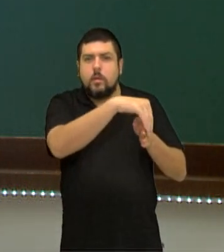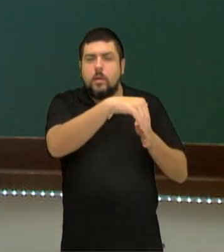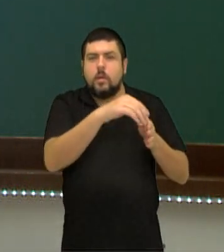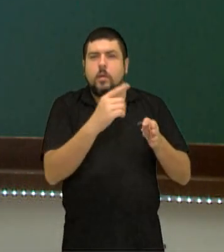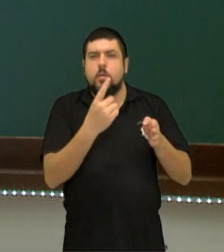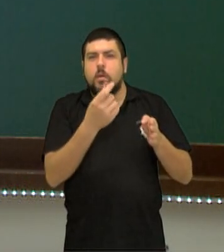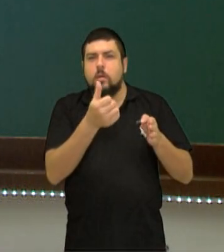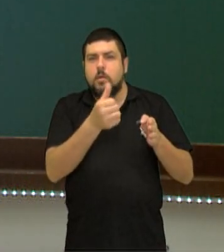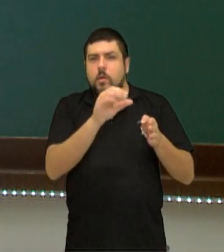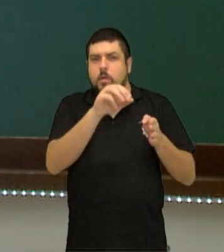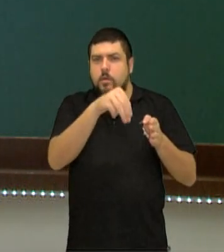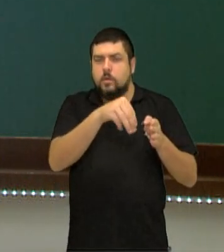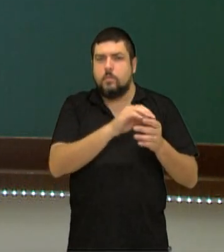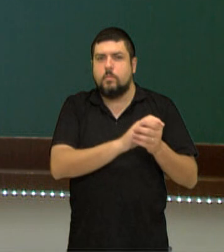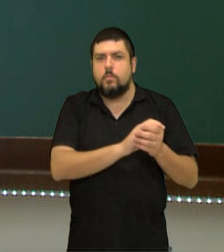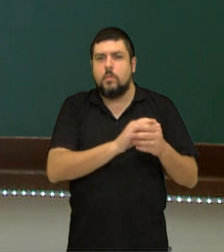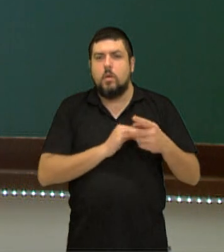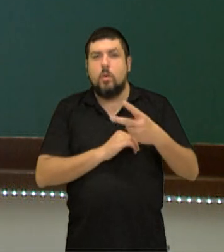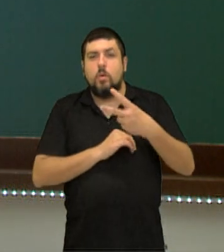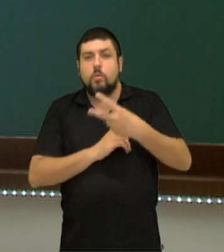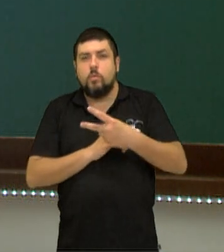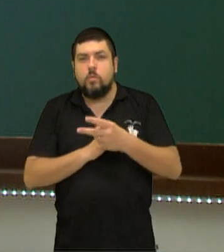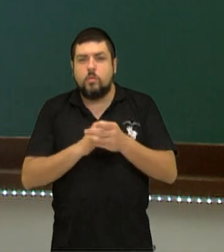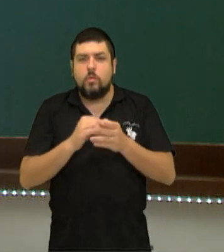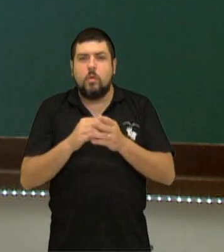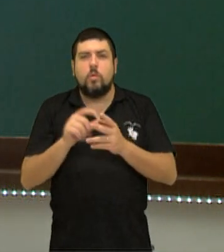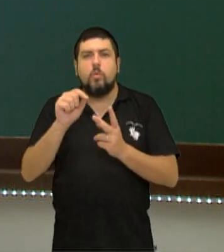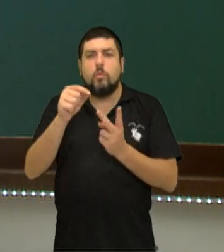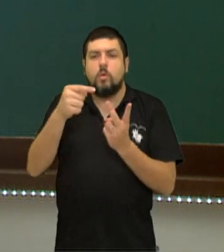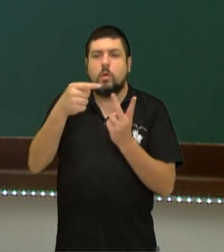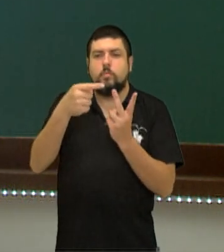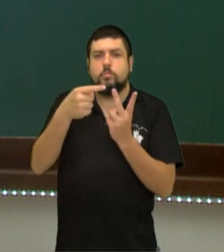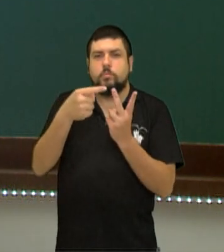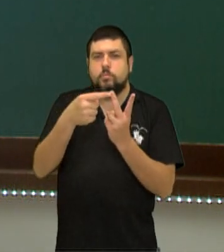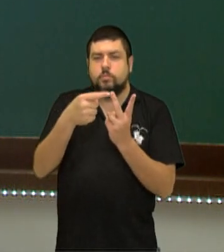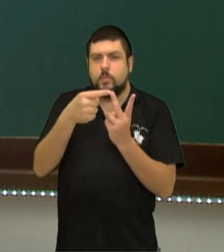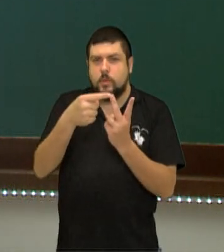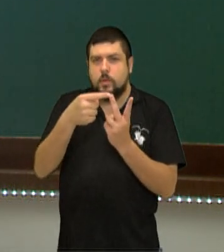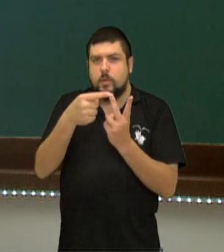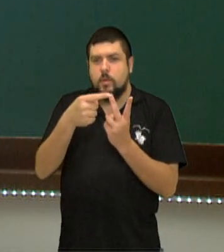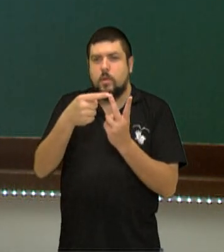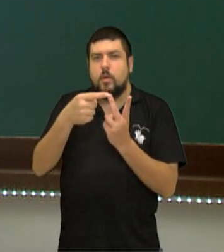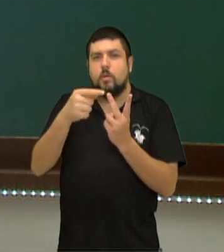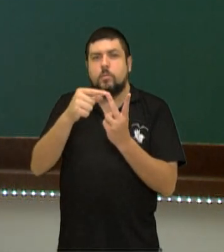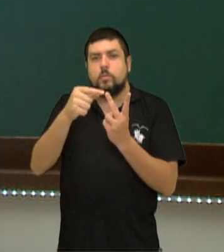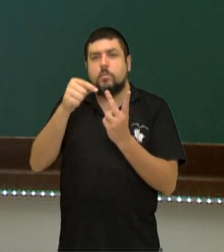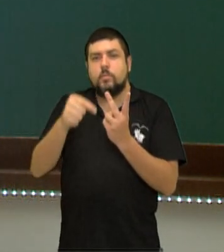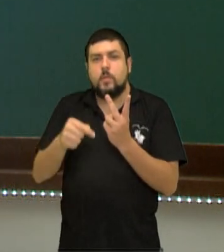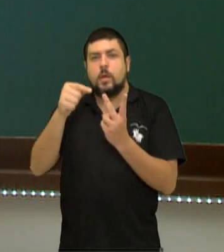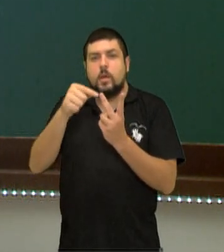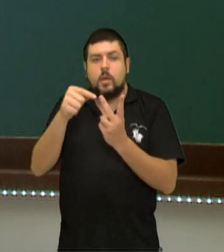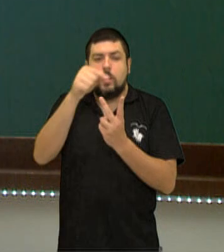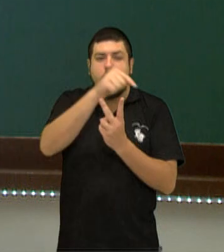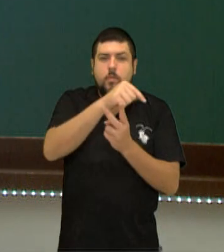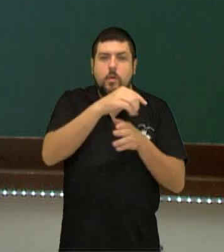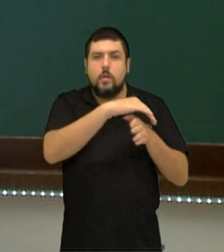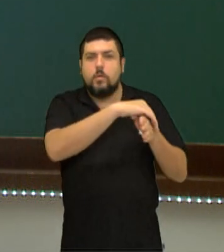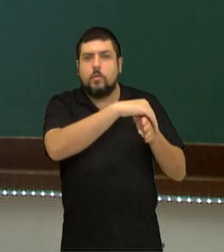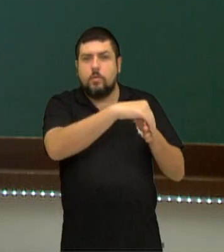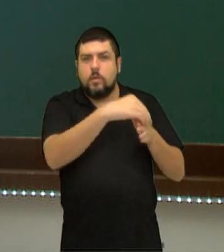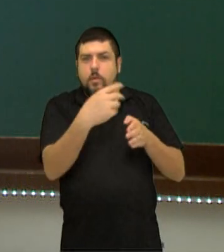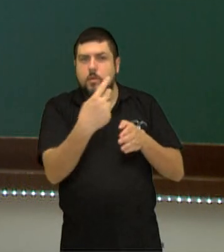tinha como medida a raiz quadrada da medida do lado do primeiro. E o terceiro,